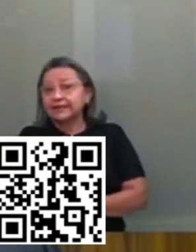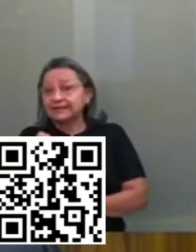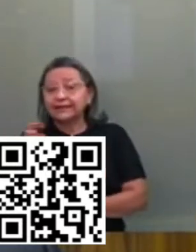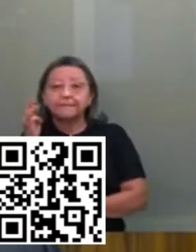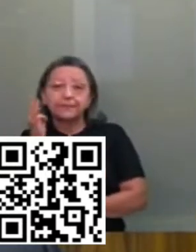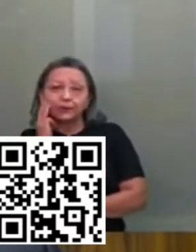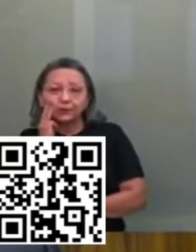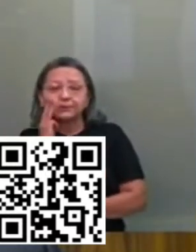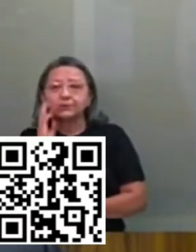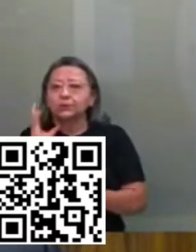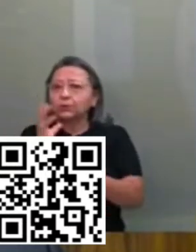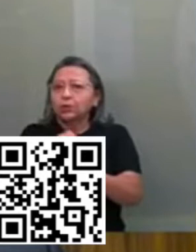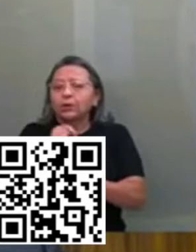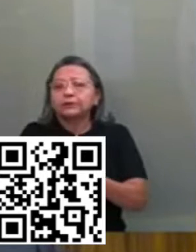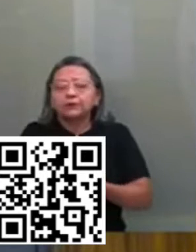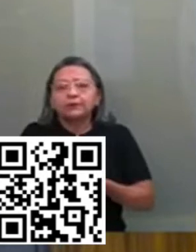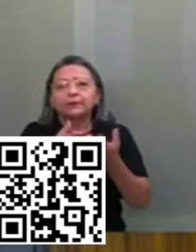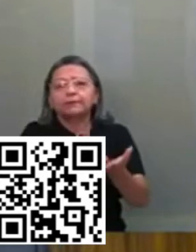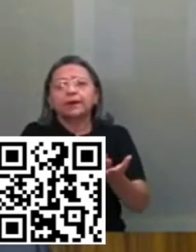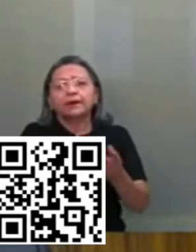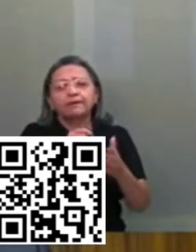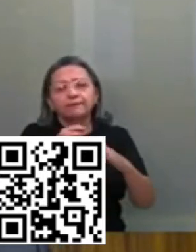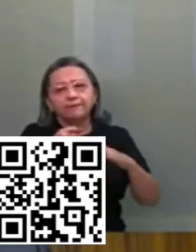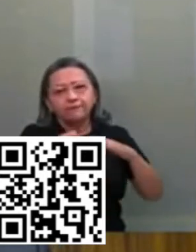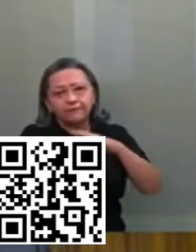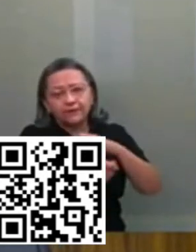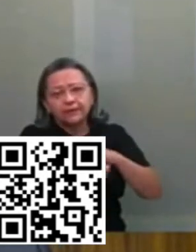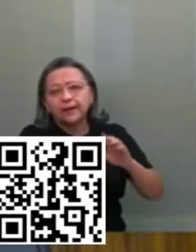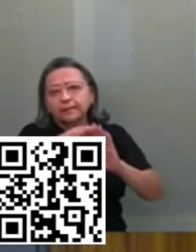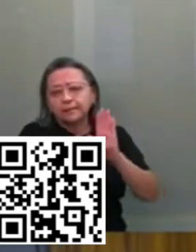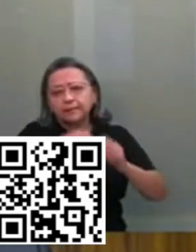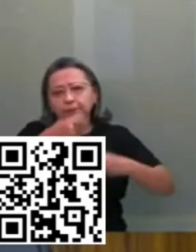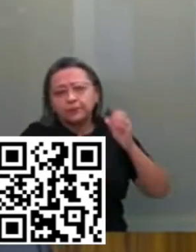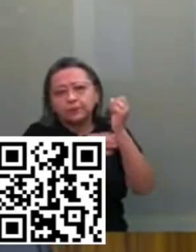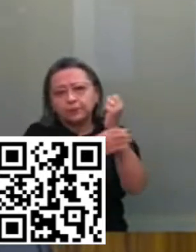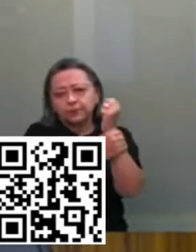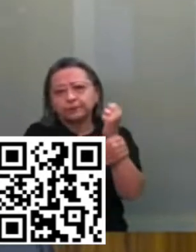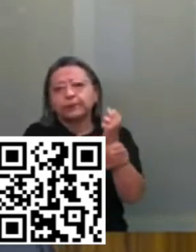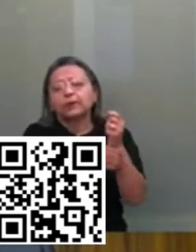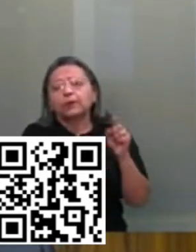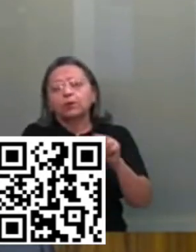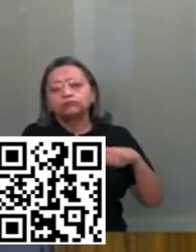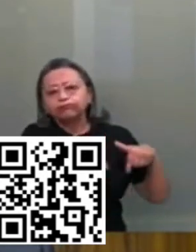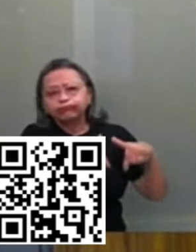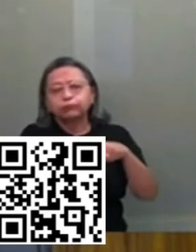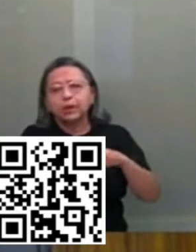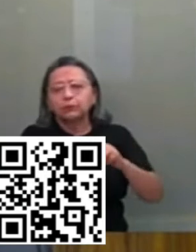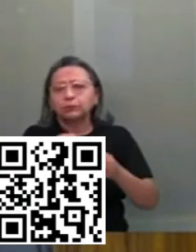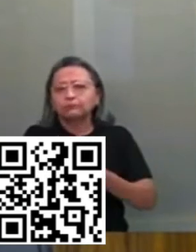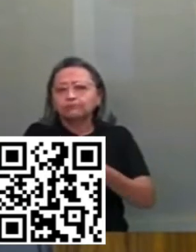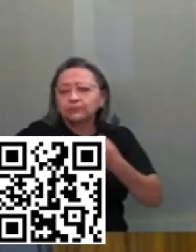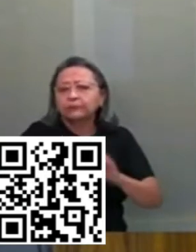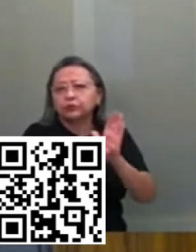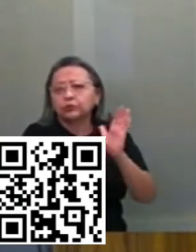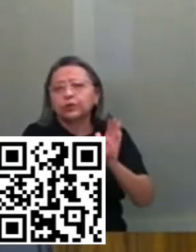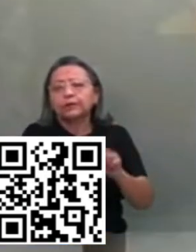milhões, montante esse destinado para financiar políticas públicas de segurança com combate ao tráfico de drogas